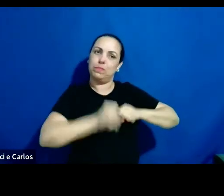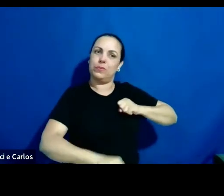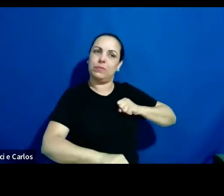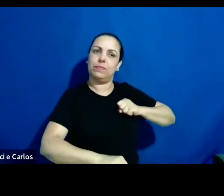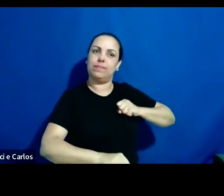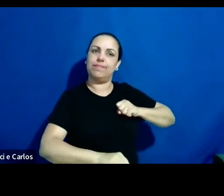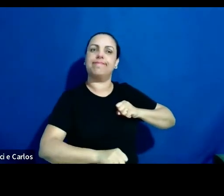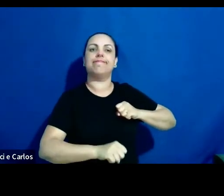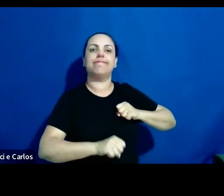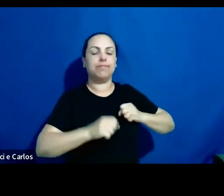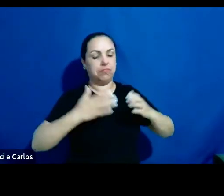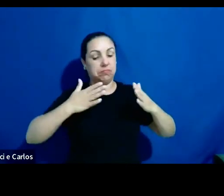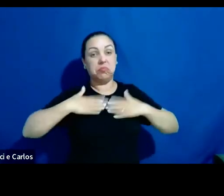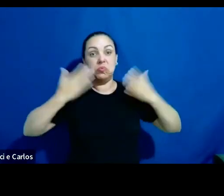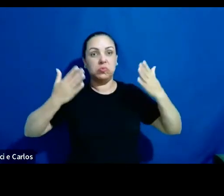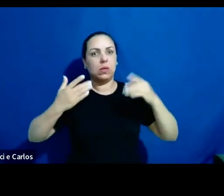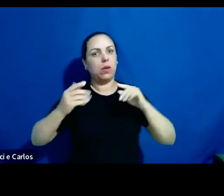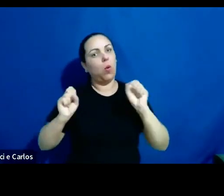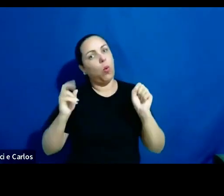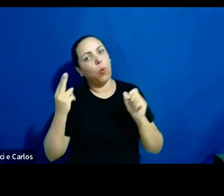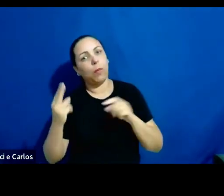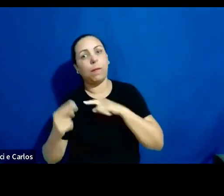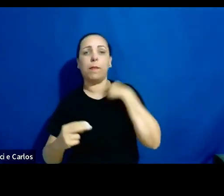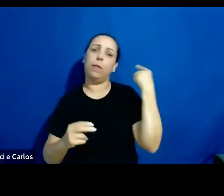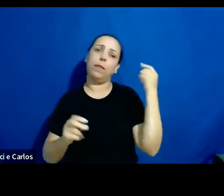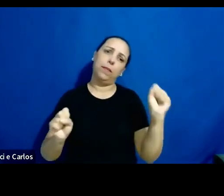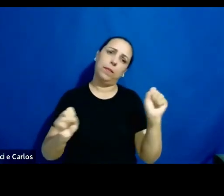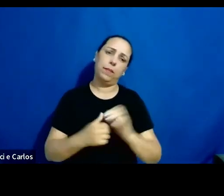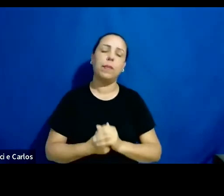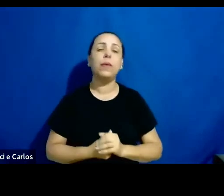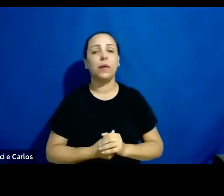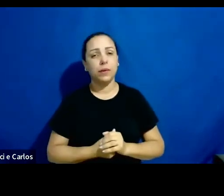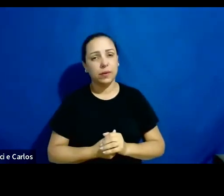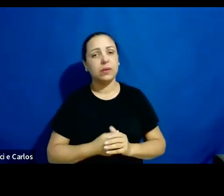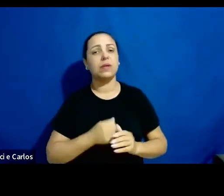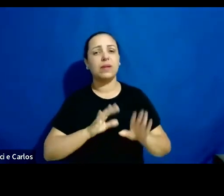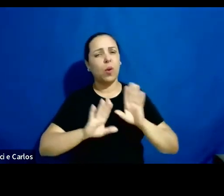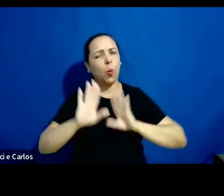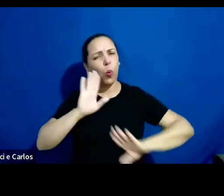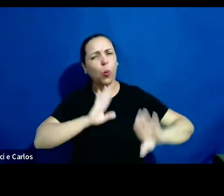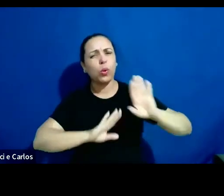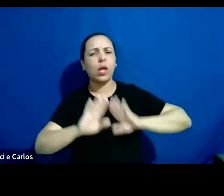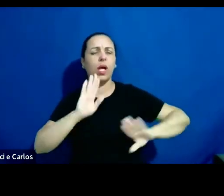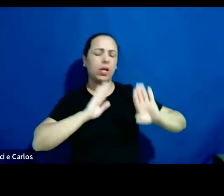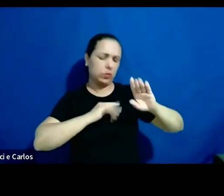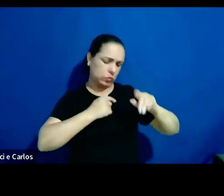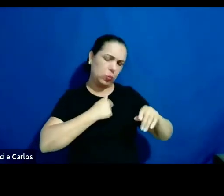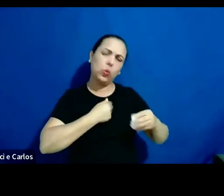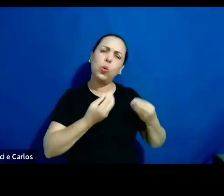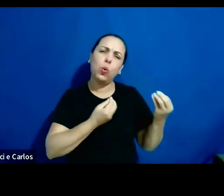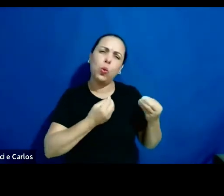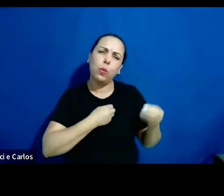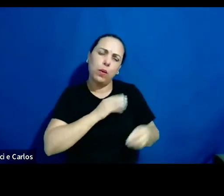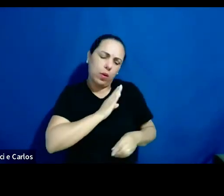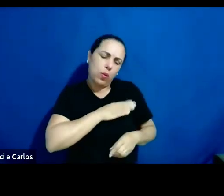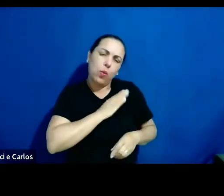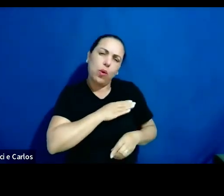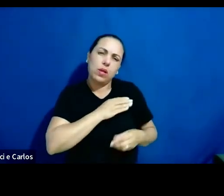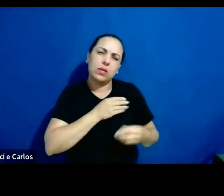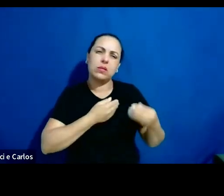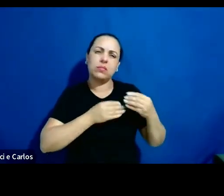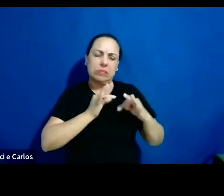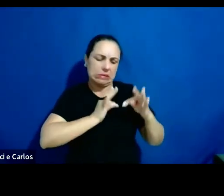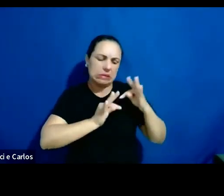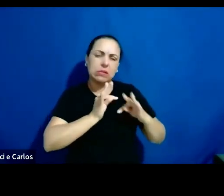cardiômetro, né? Um instrumento criado pela Sociedade Brasileira de Cardiologia, que mede a